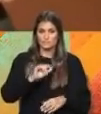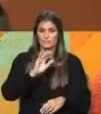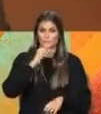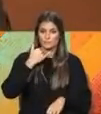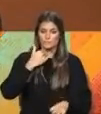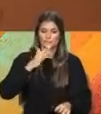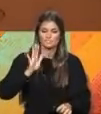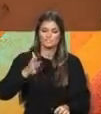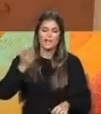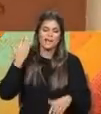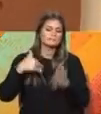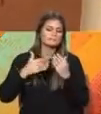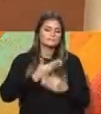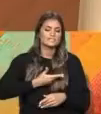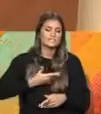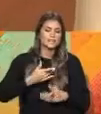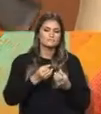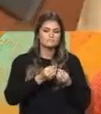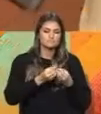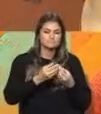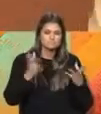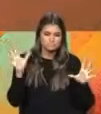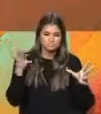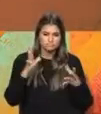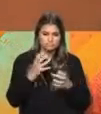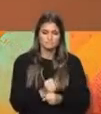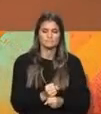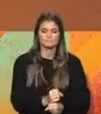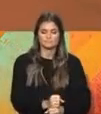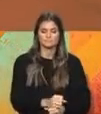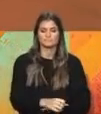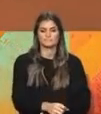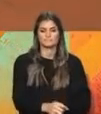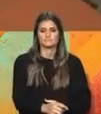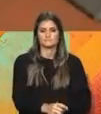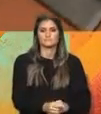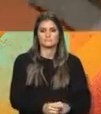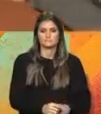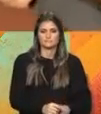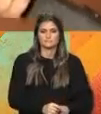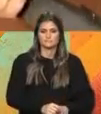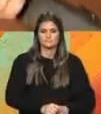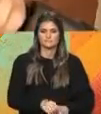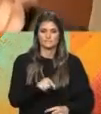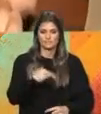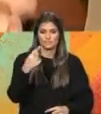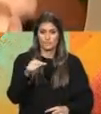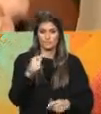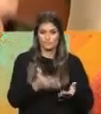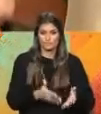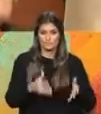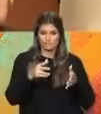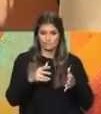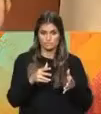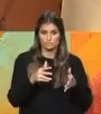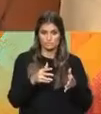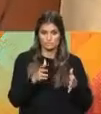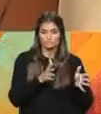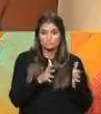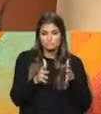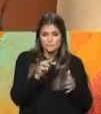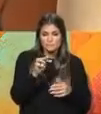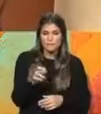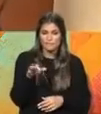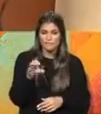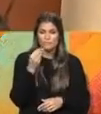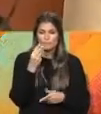muito antiga e que tem tendência cada vez a perder-se mais, não é? É muito antiga. Isto, tanto assim acabar, sou já o único cesteiro de Marvão. E como é que